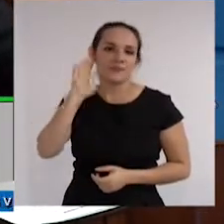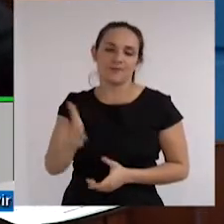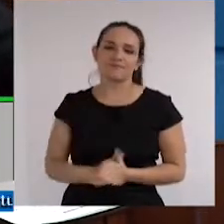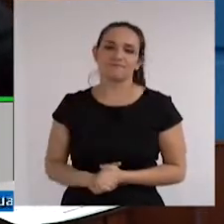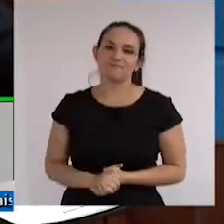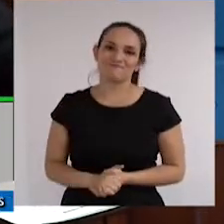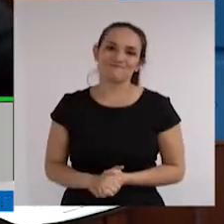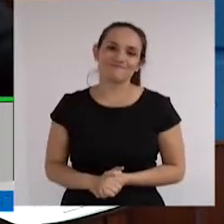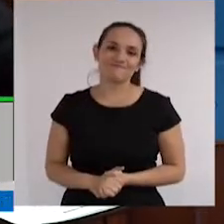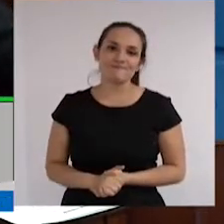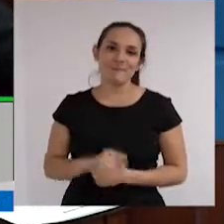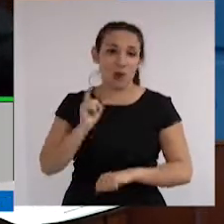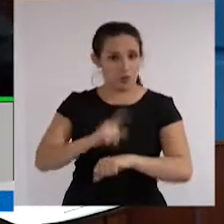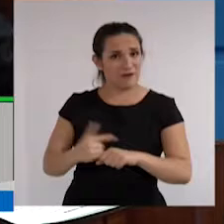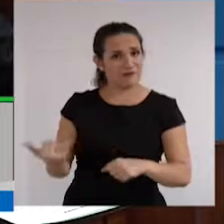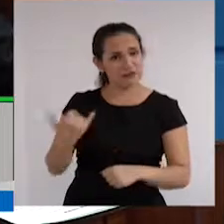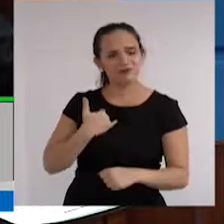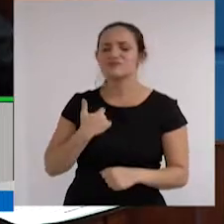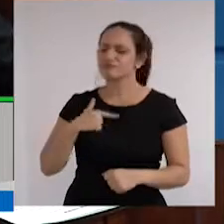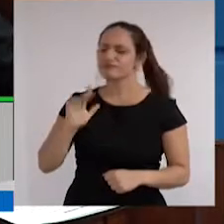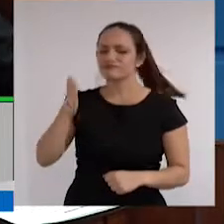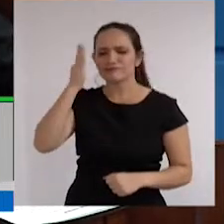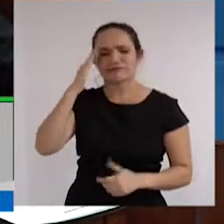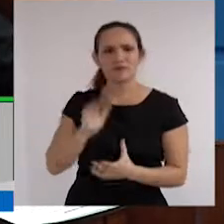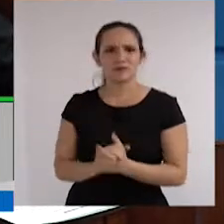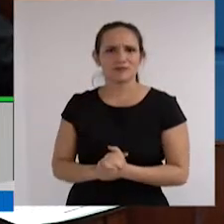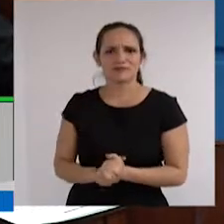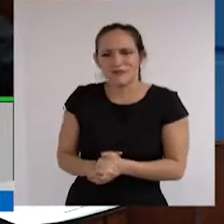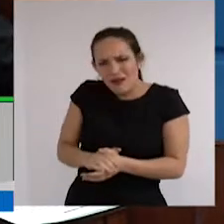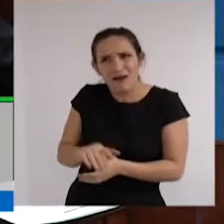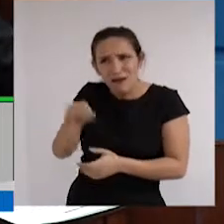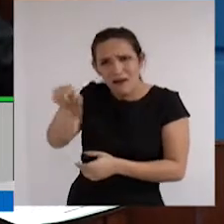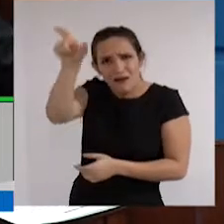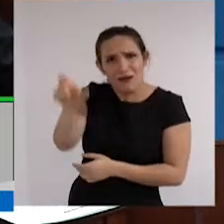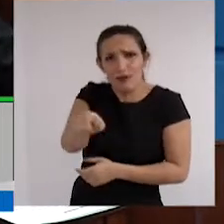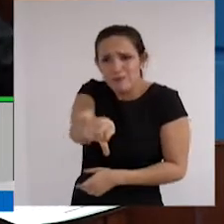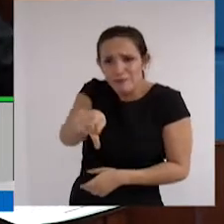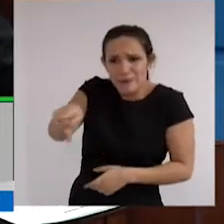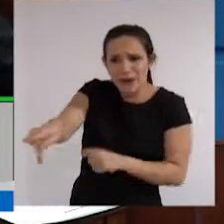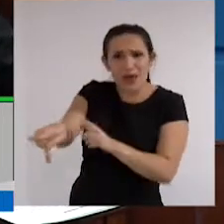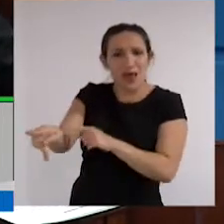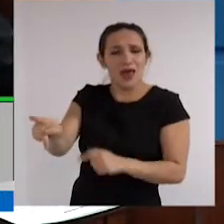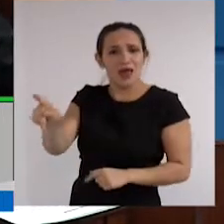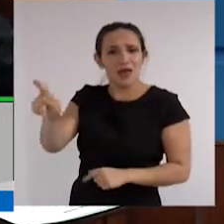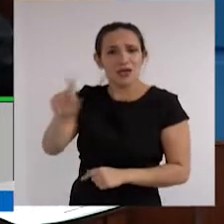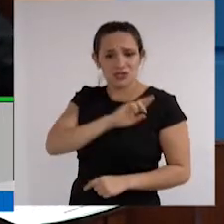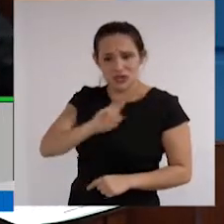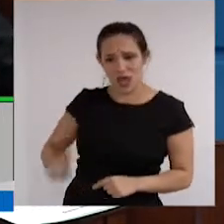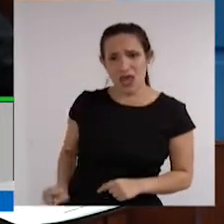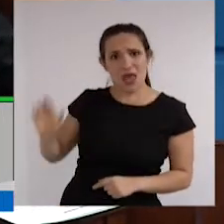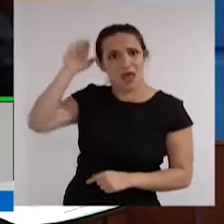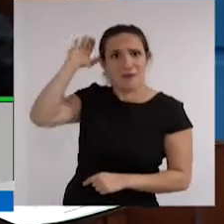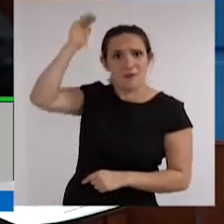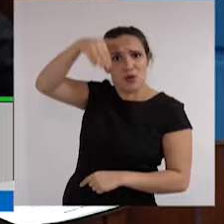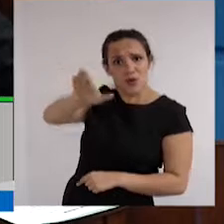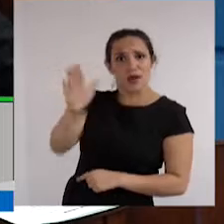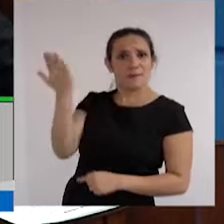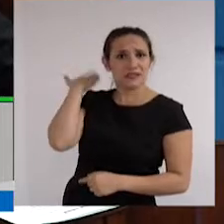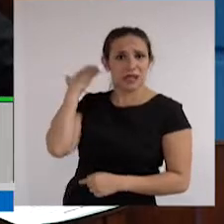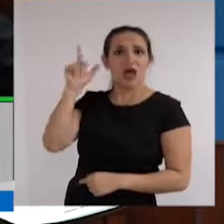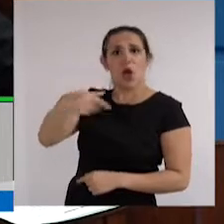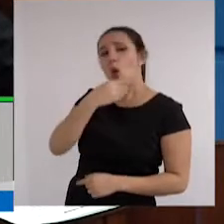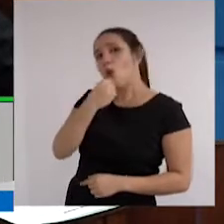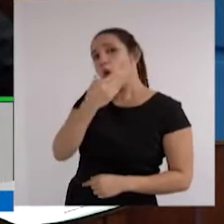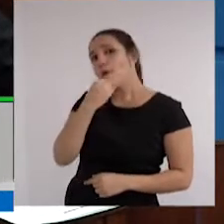sabia, que o próprio presidente da República, no período militar,